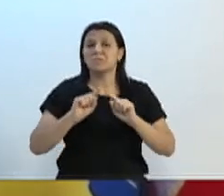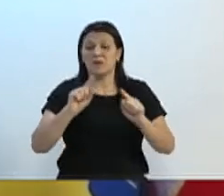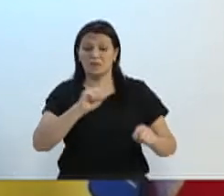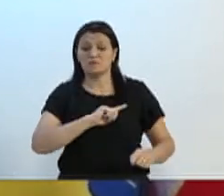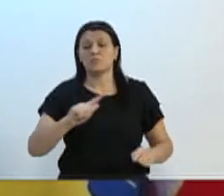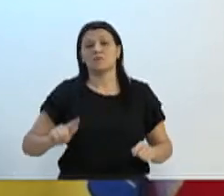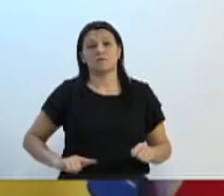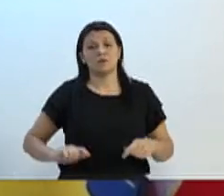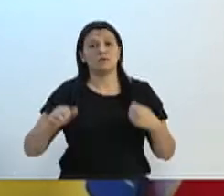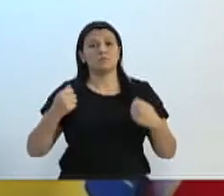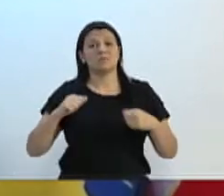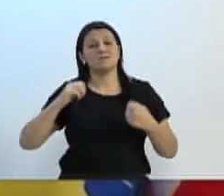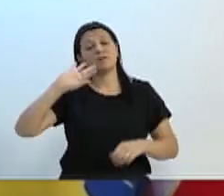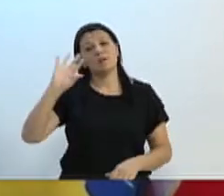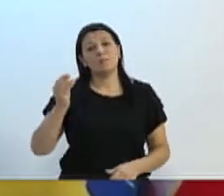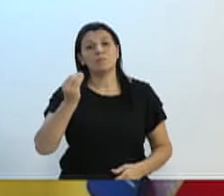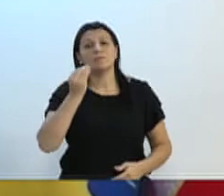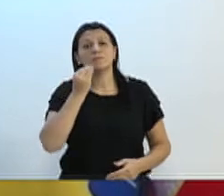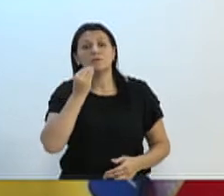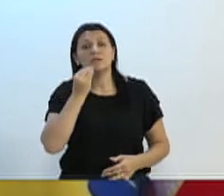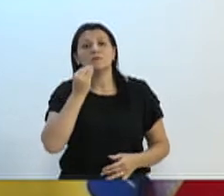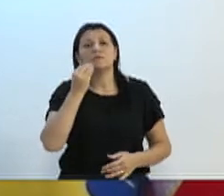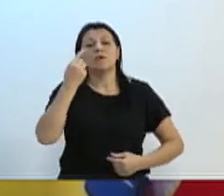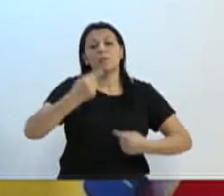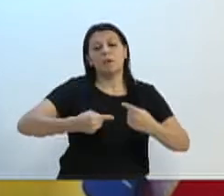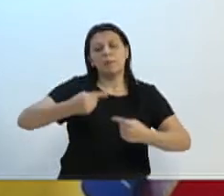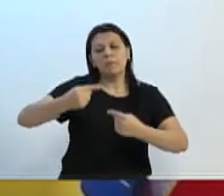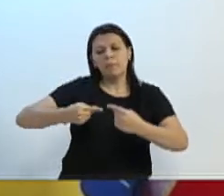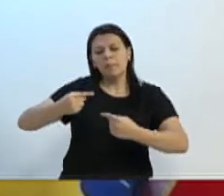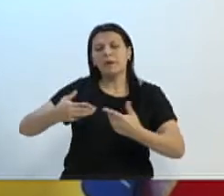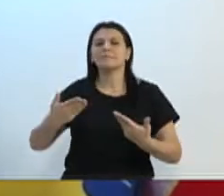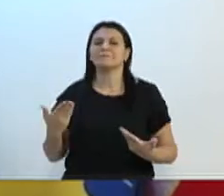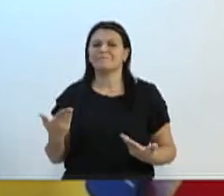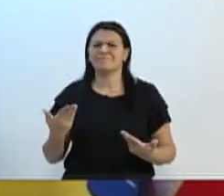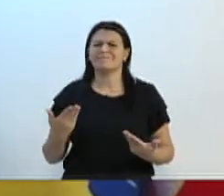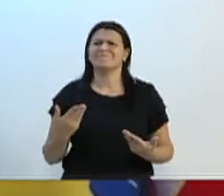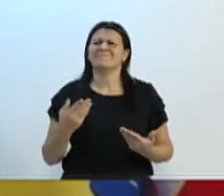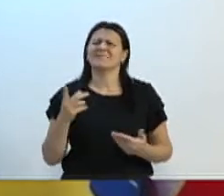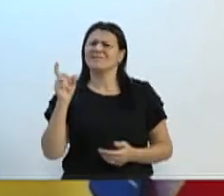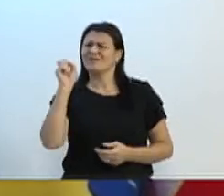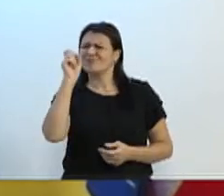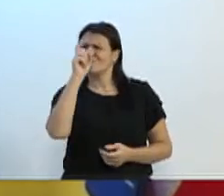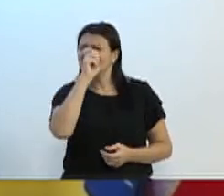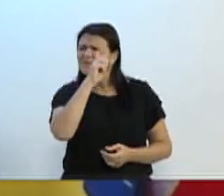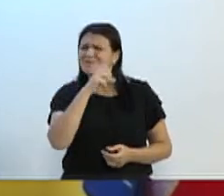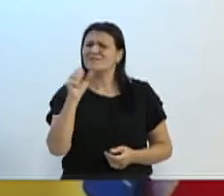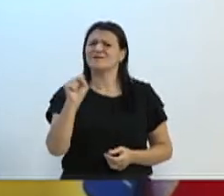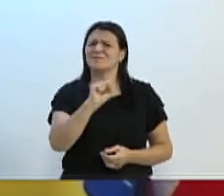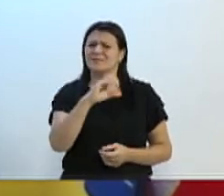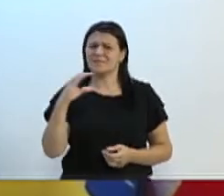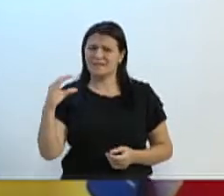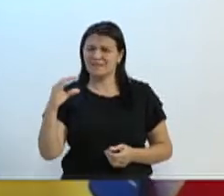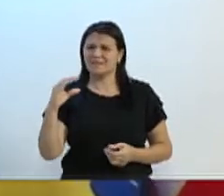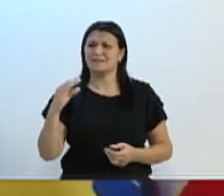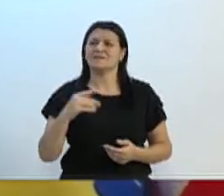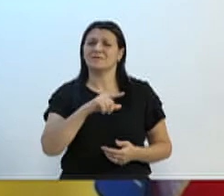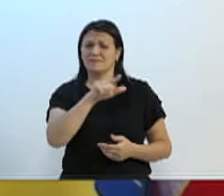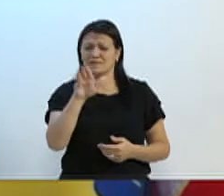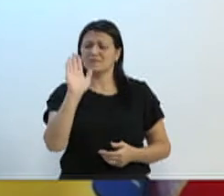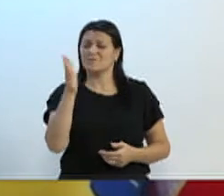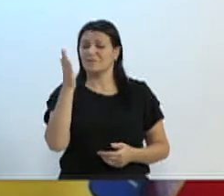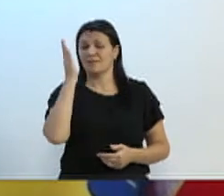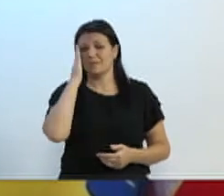abrir oportunidades para esse diálogo, o que está sendo um pouco difícil em Santa Catarina. Os senhores devem